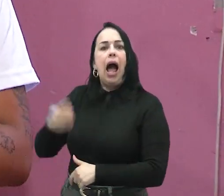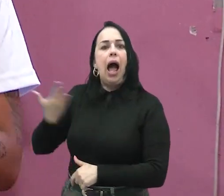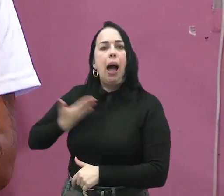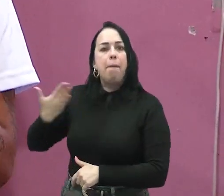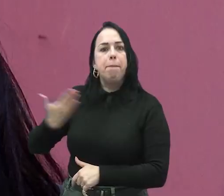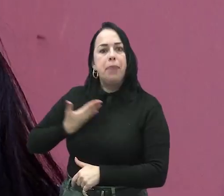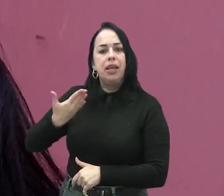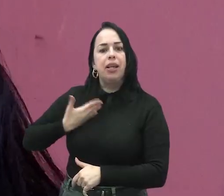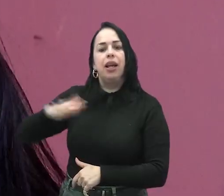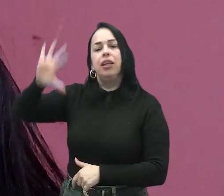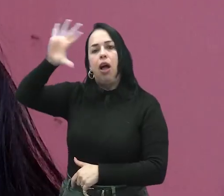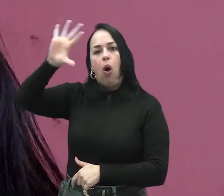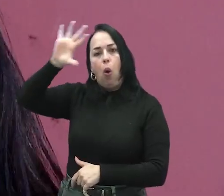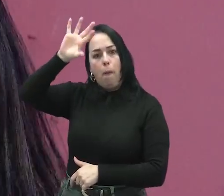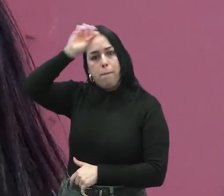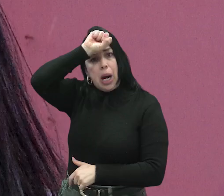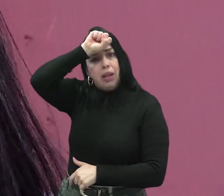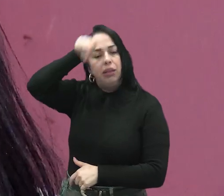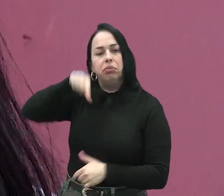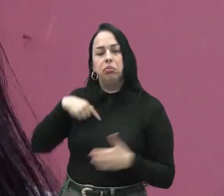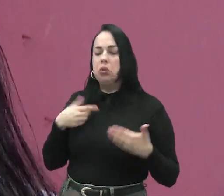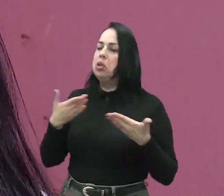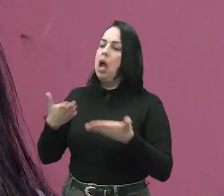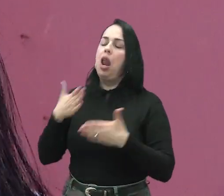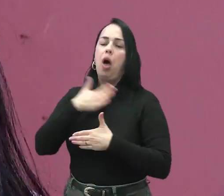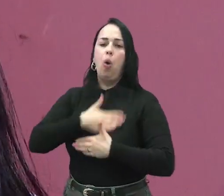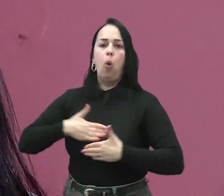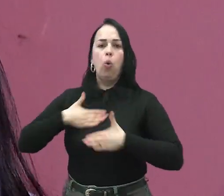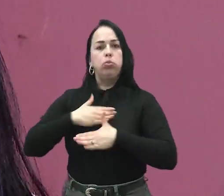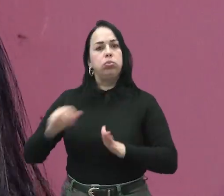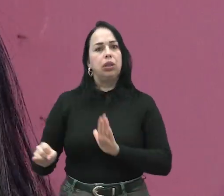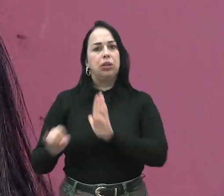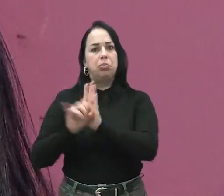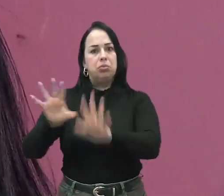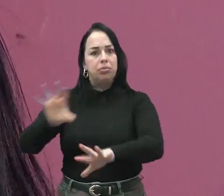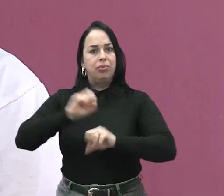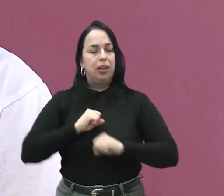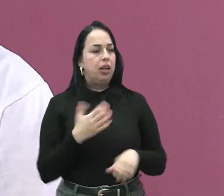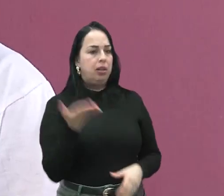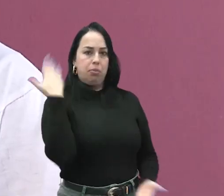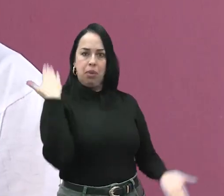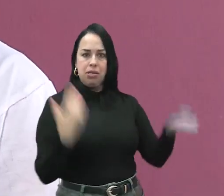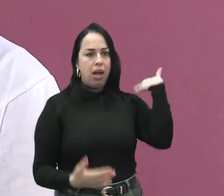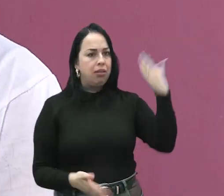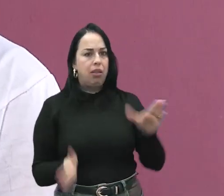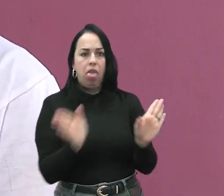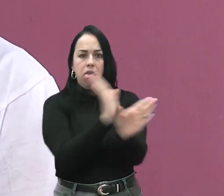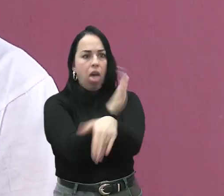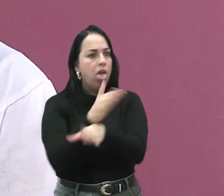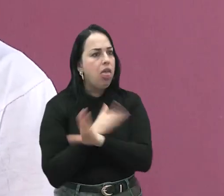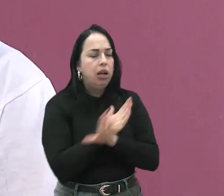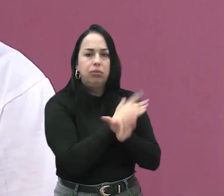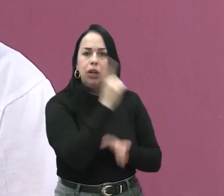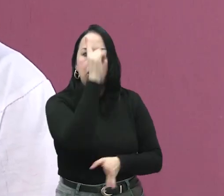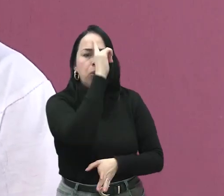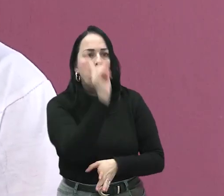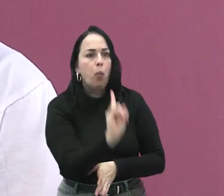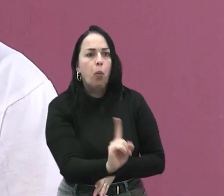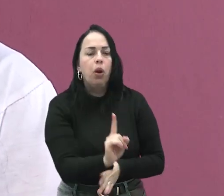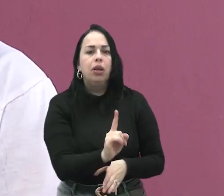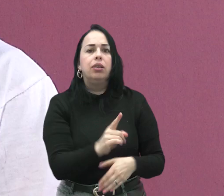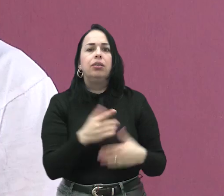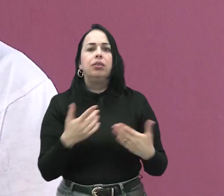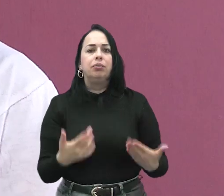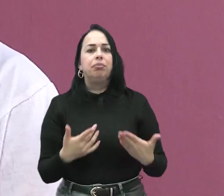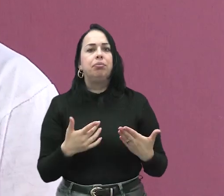por uma amiga e encontrou na religião um caminho de acolhimento e identidade. Estava perdida, não sabia o que eu queria verdadeiramente para